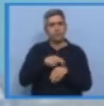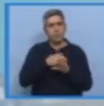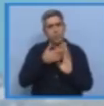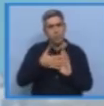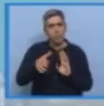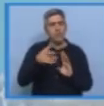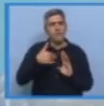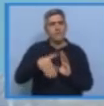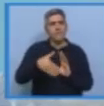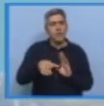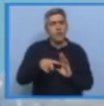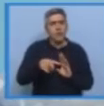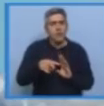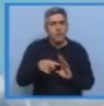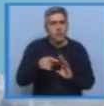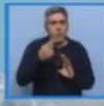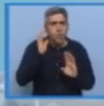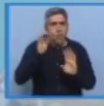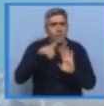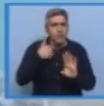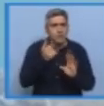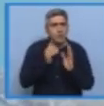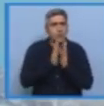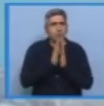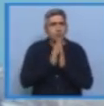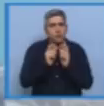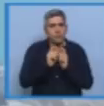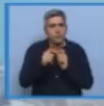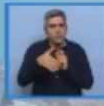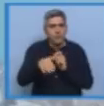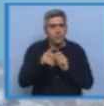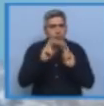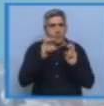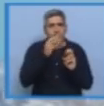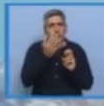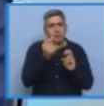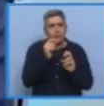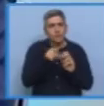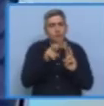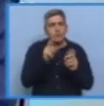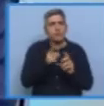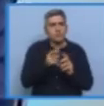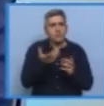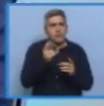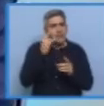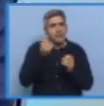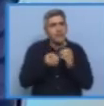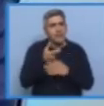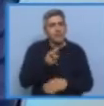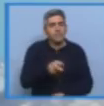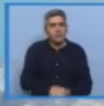haver uma conferência interreligiosa sobre o tema. Fale-nos um bocadinho desta